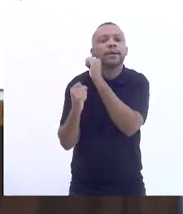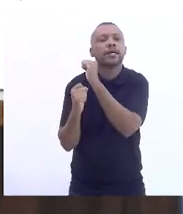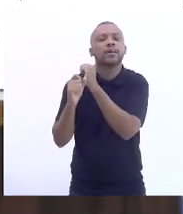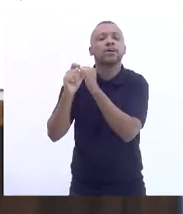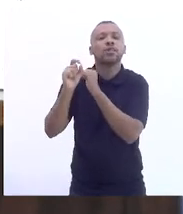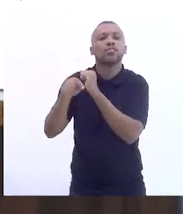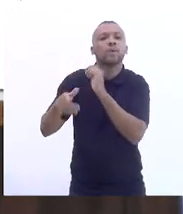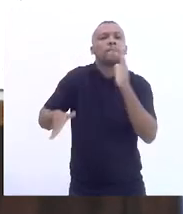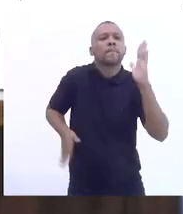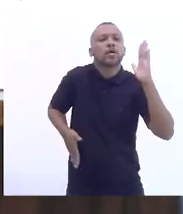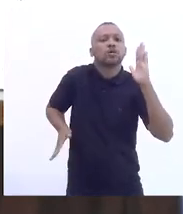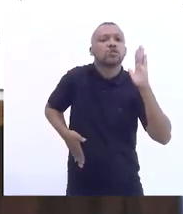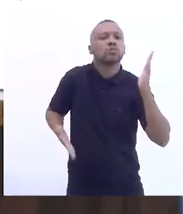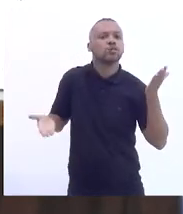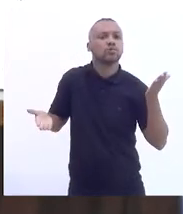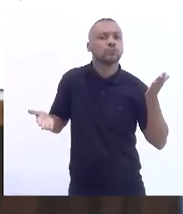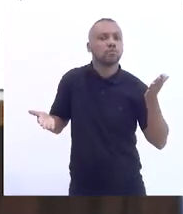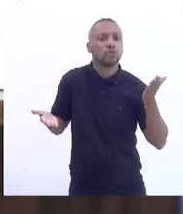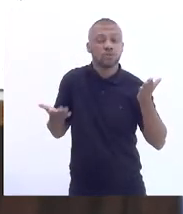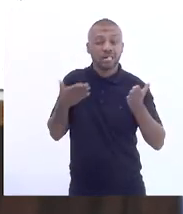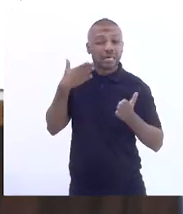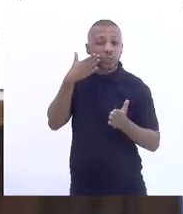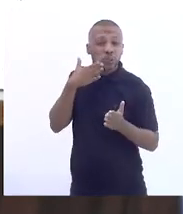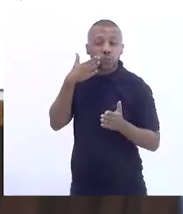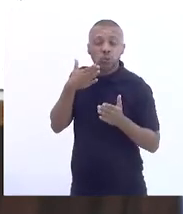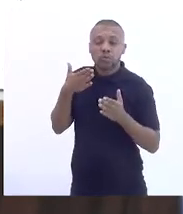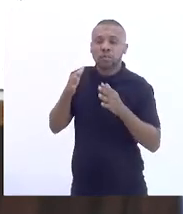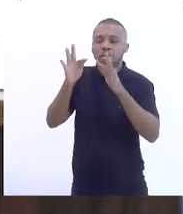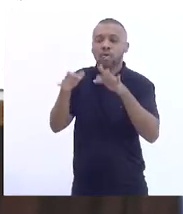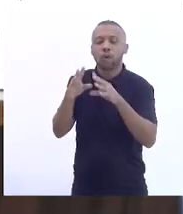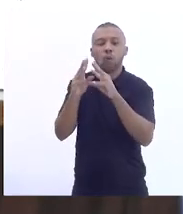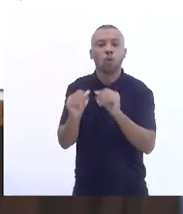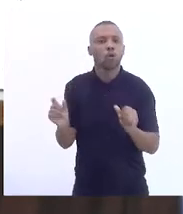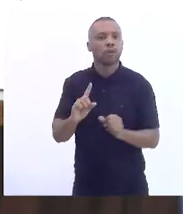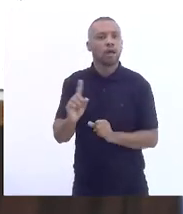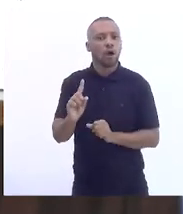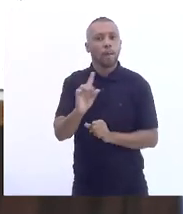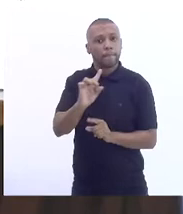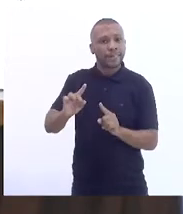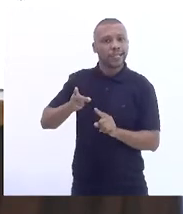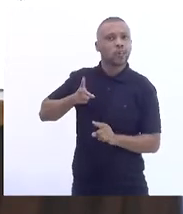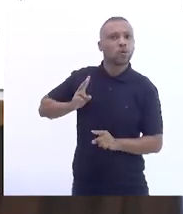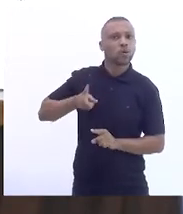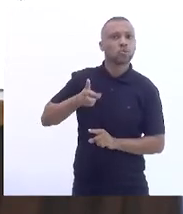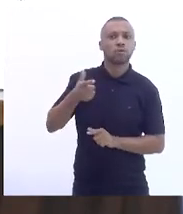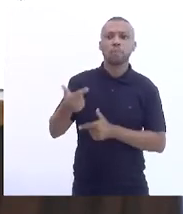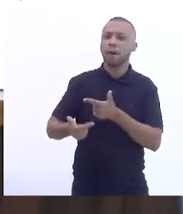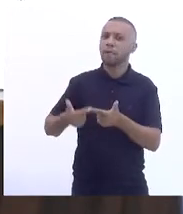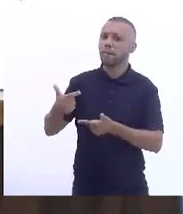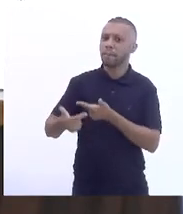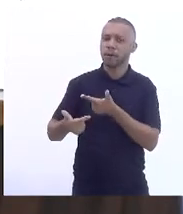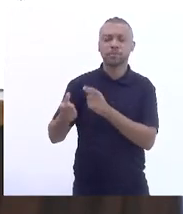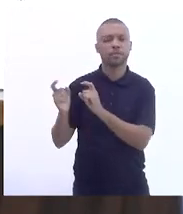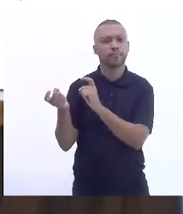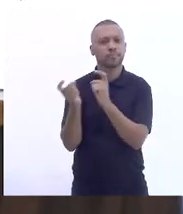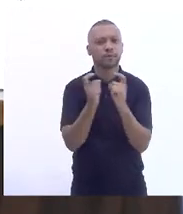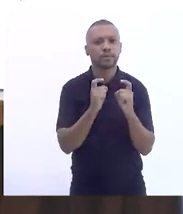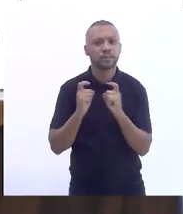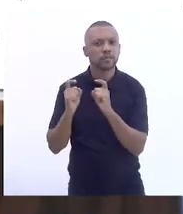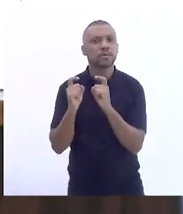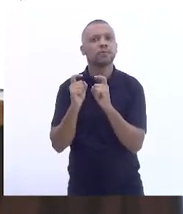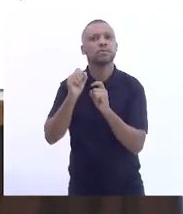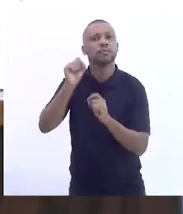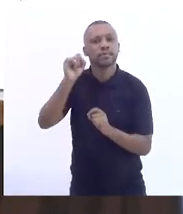discurso não só não estancou como ele segue ativo e atuante então Aqui estamos debatendo sim